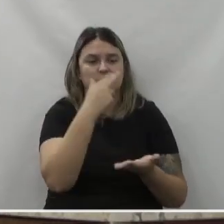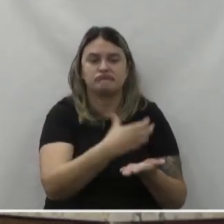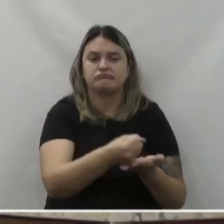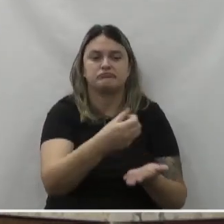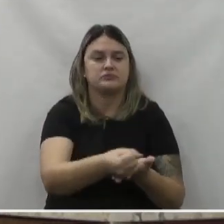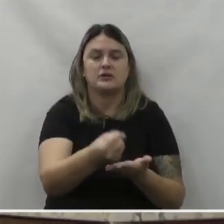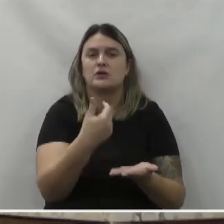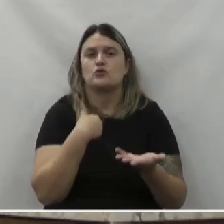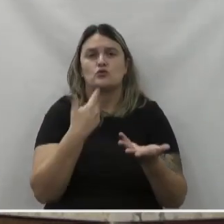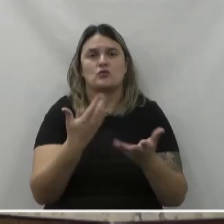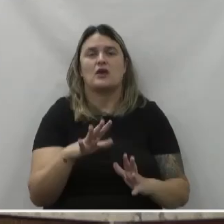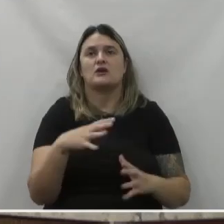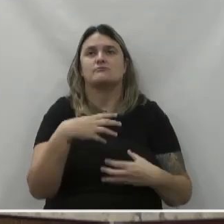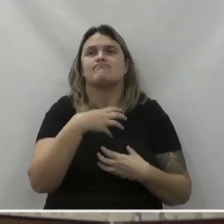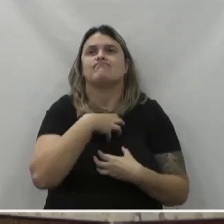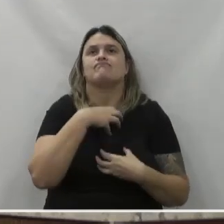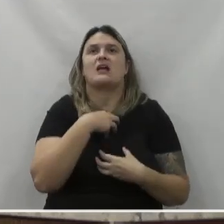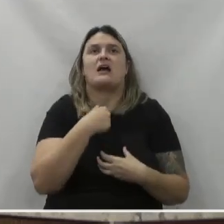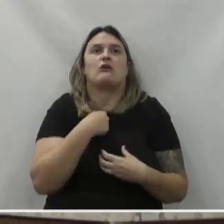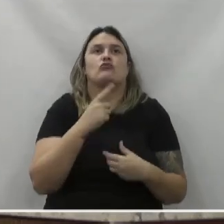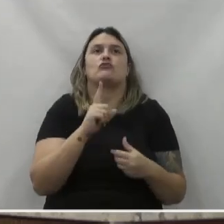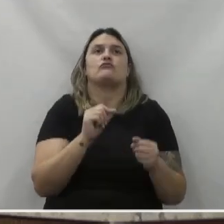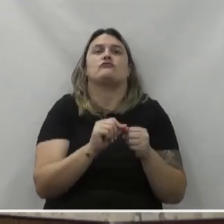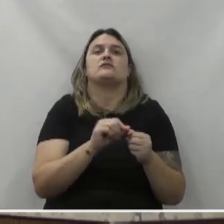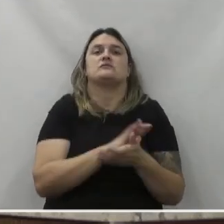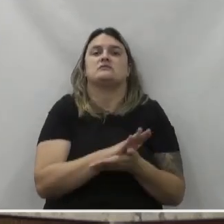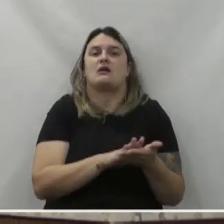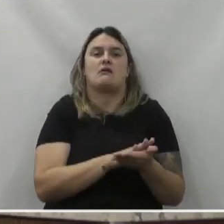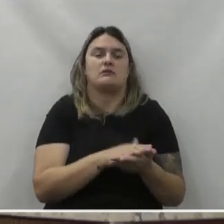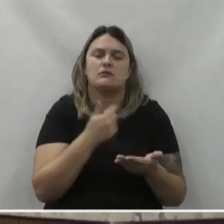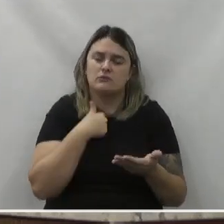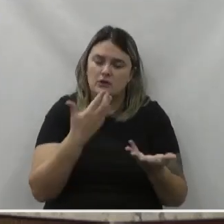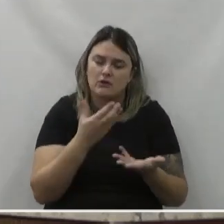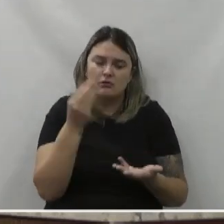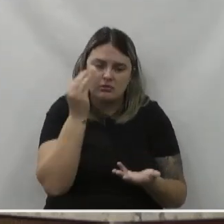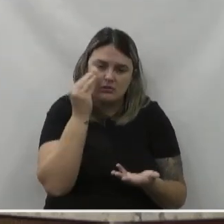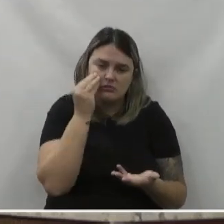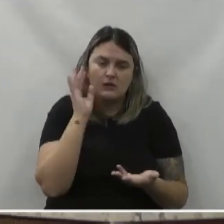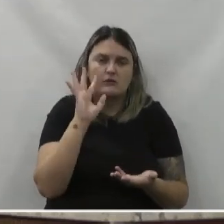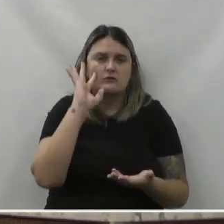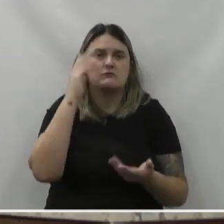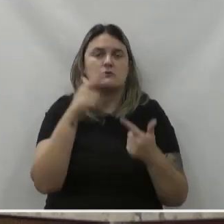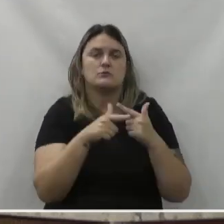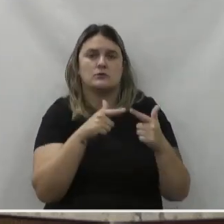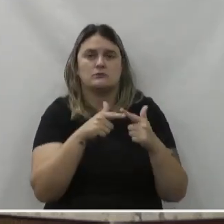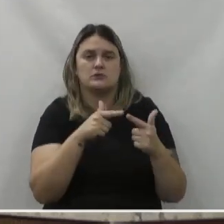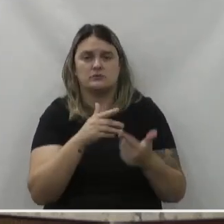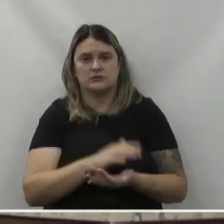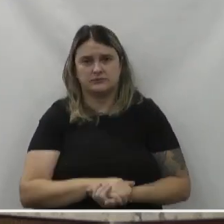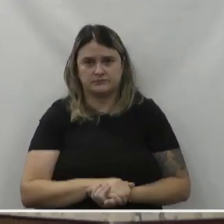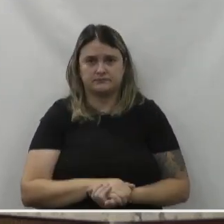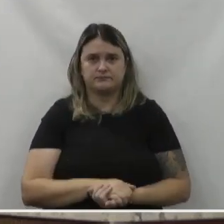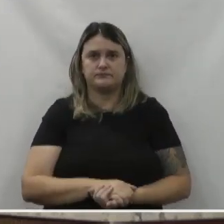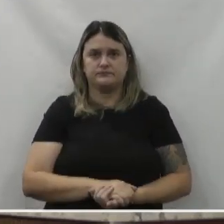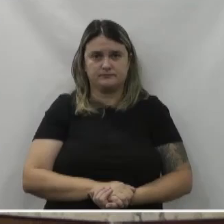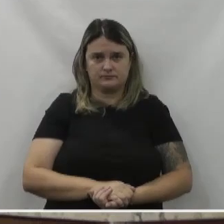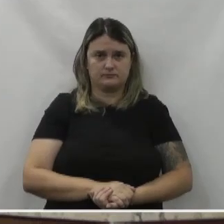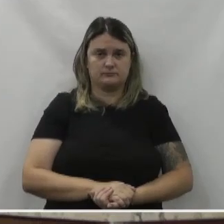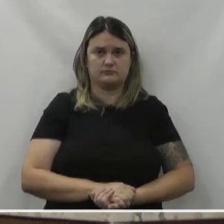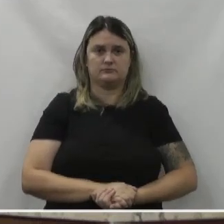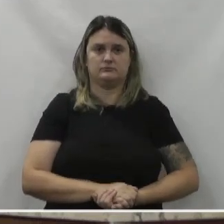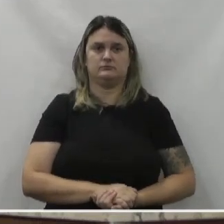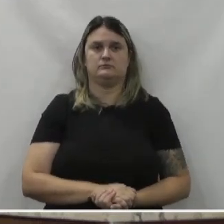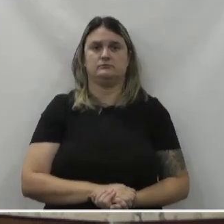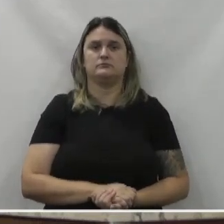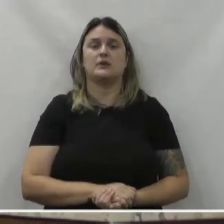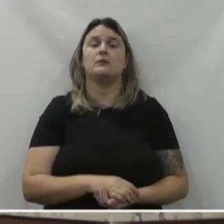não quero ficar com aquele sentimento que eu não fiz nada por isso. Eu acho que eu estou procurando contribuir de alguma maneira,